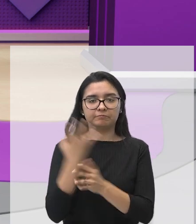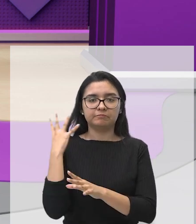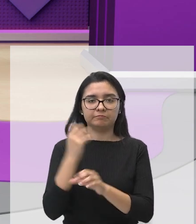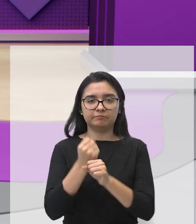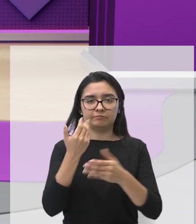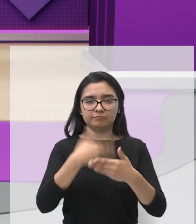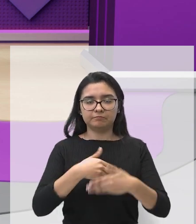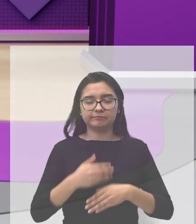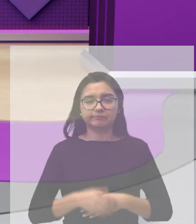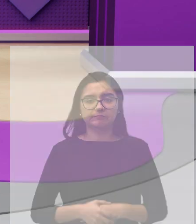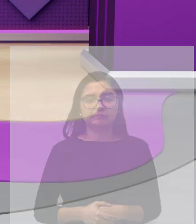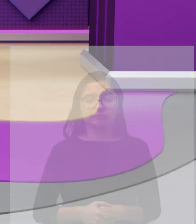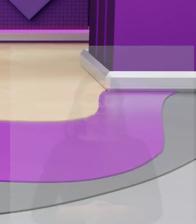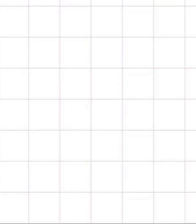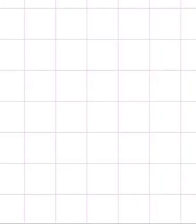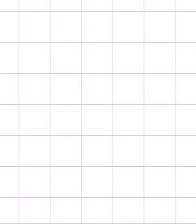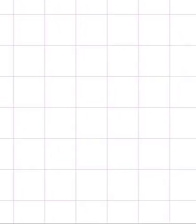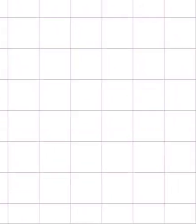revisão e avaliação.